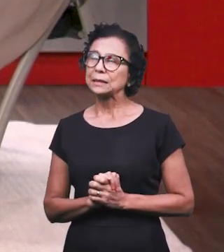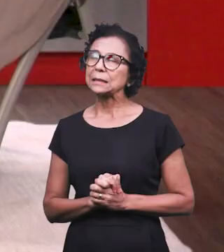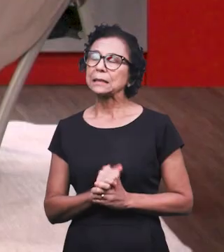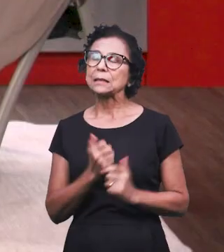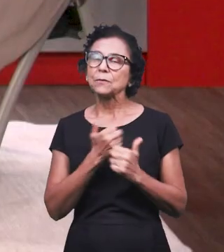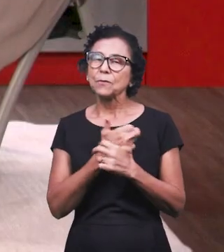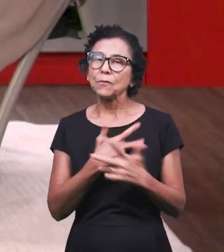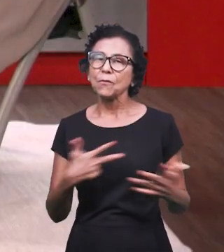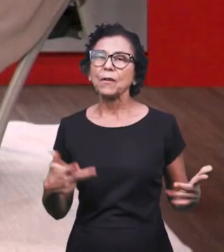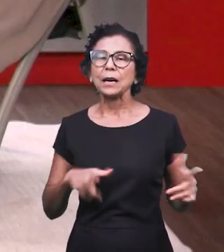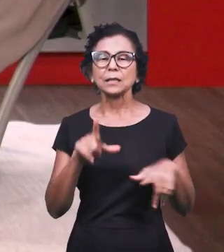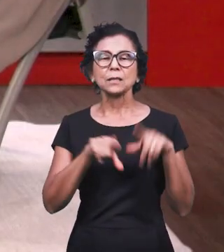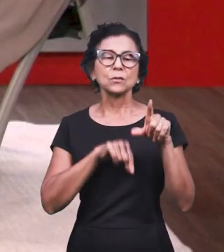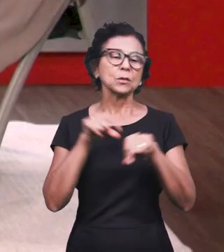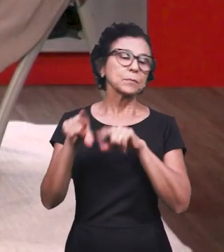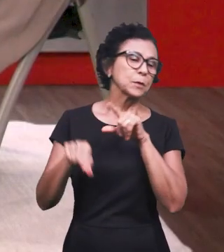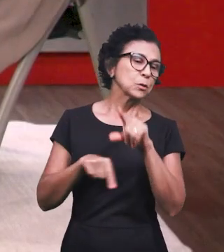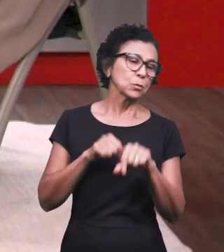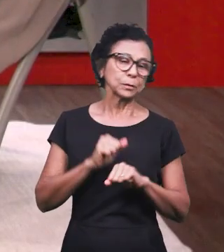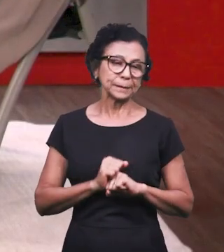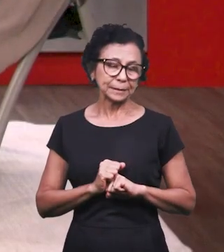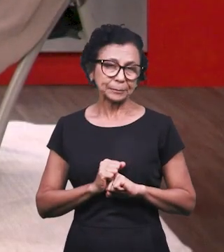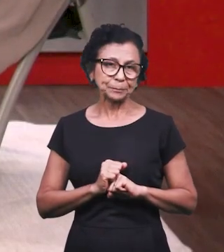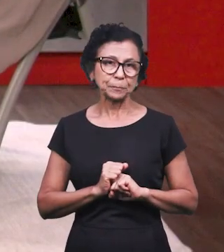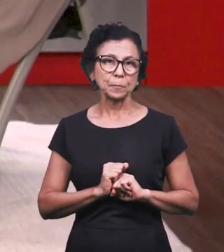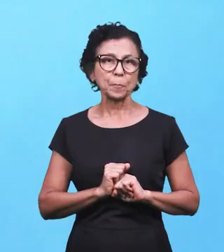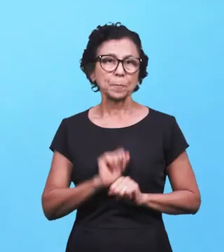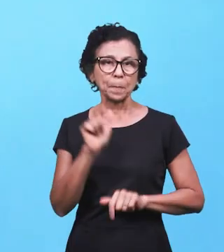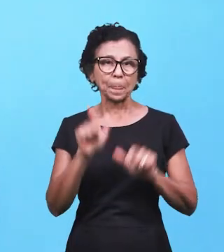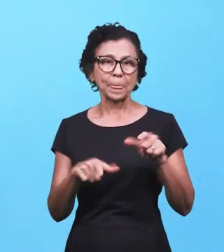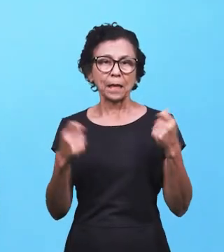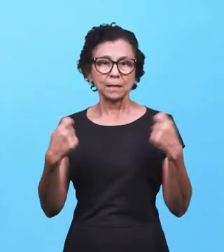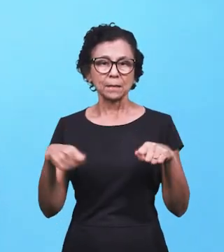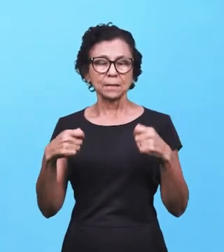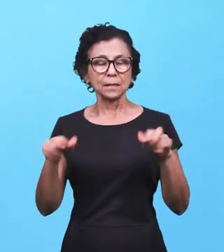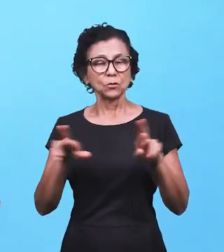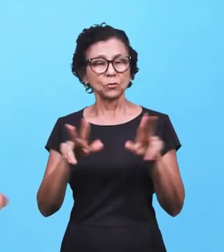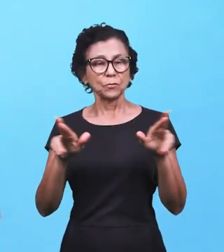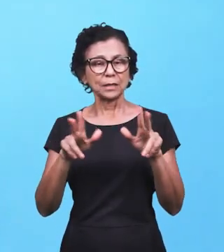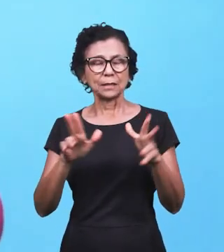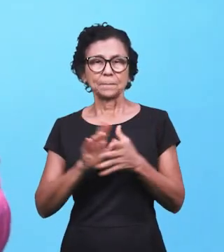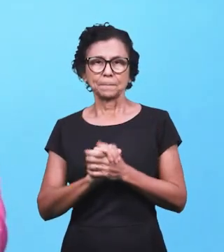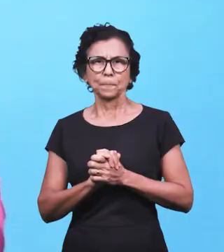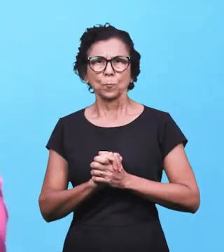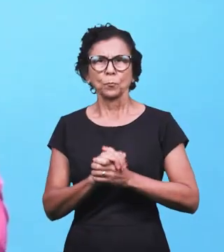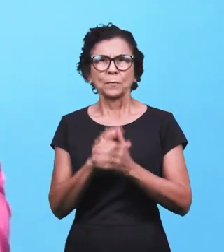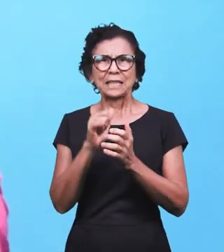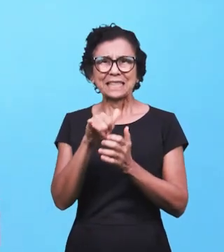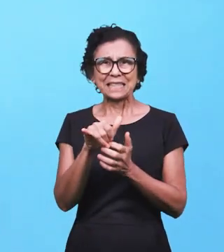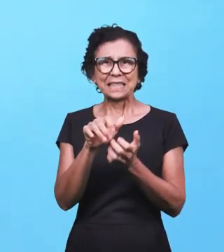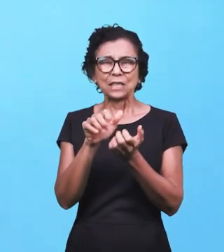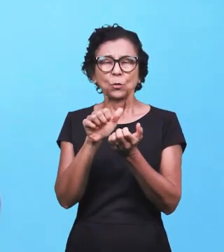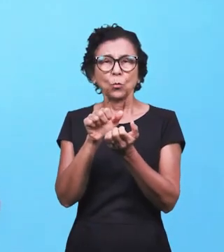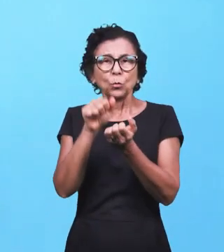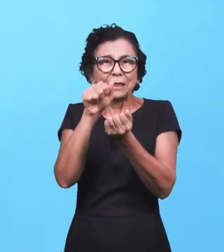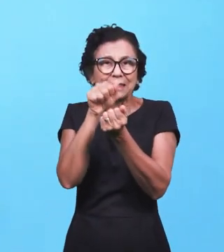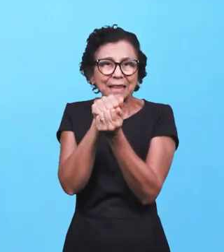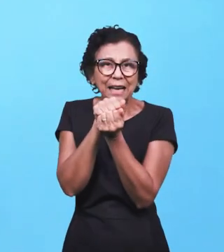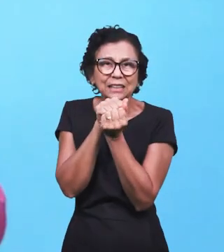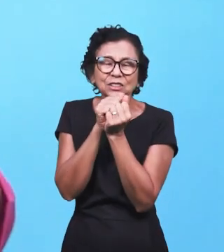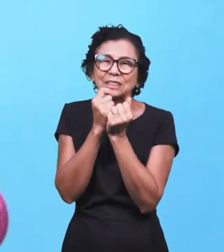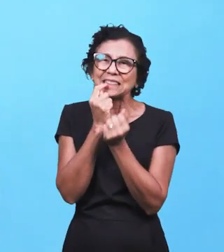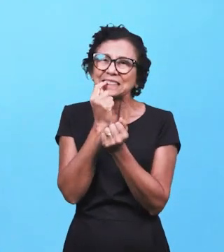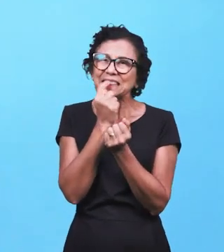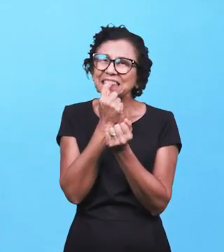têm necessidades diferentes e específicas. O que que eu recomendo? Quem tem os dentes muito juntinhos, usar um fio dental, que ele é mais